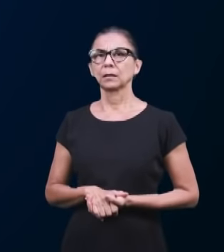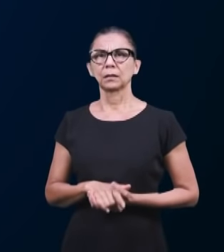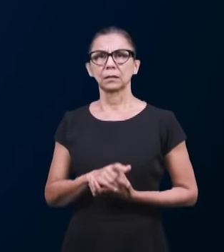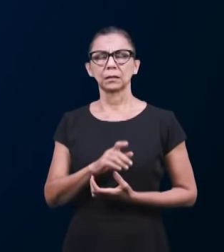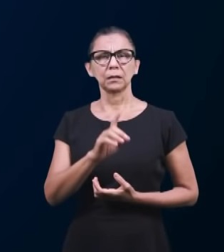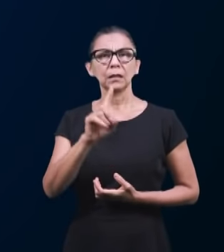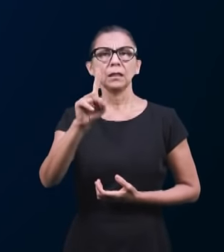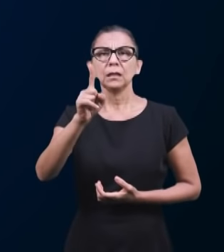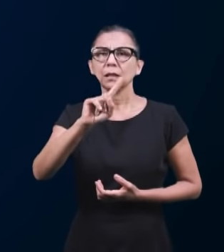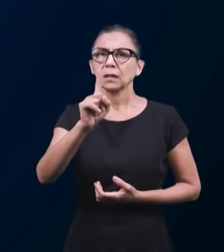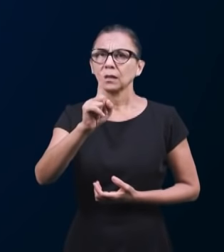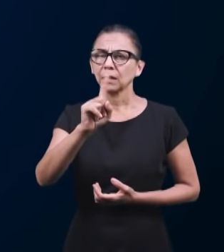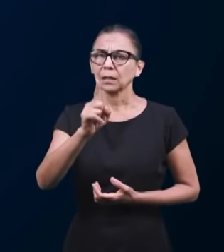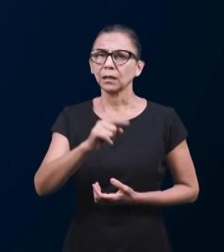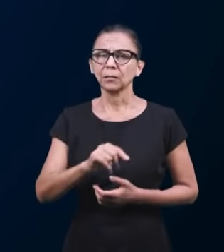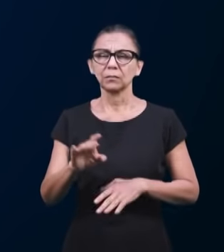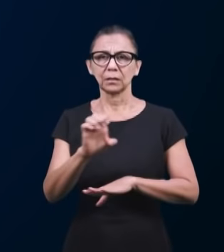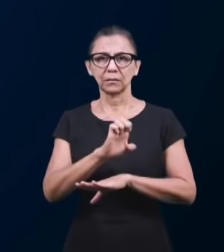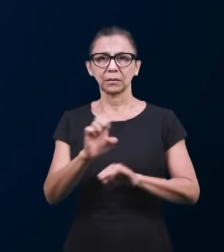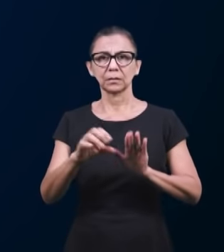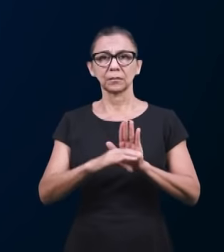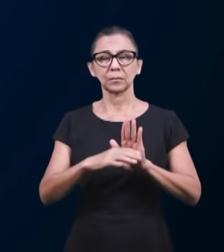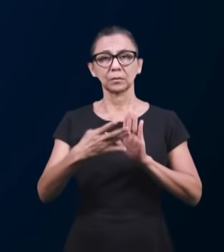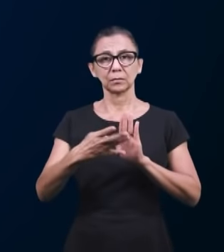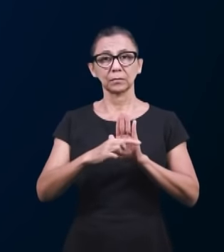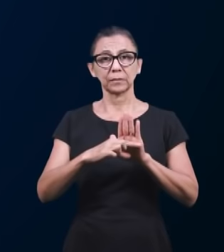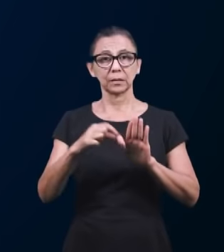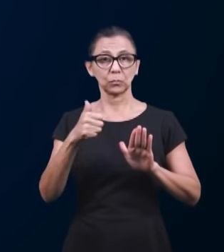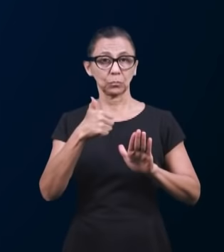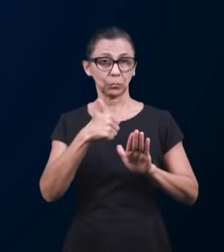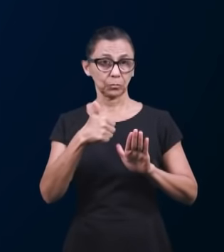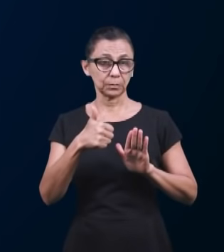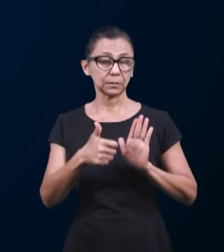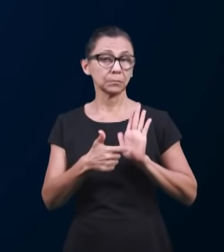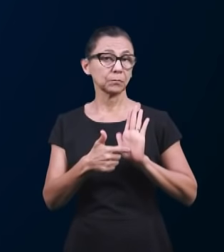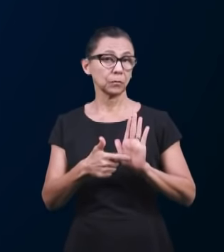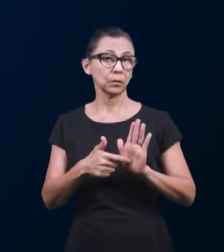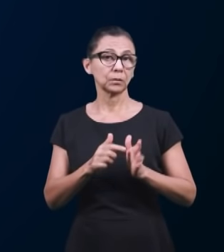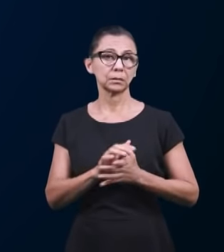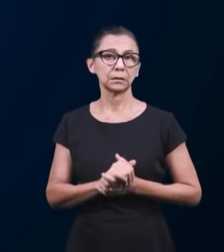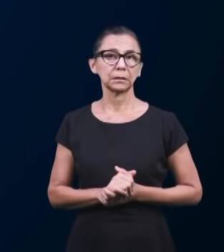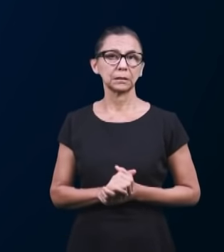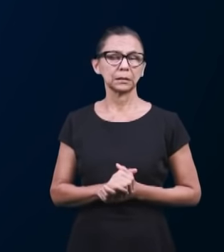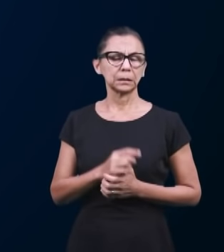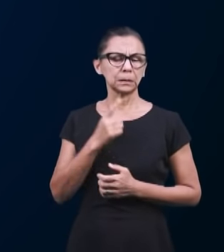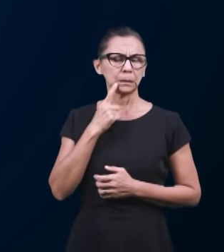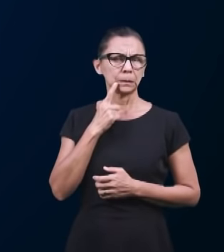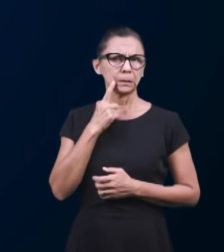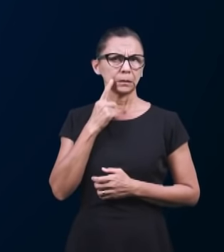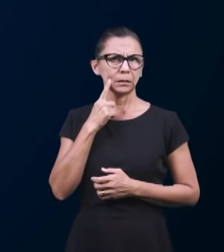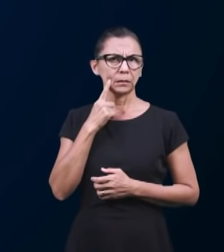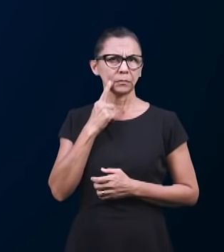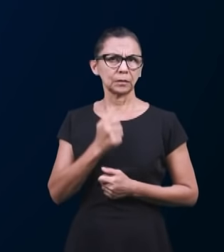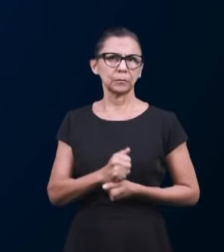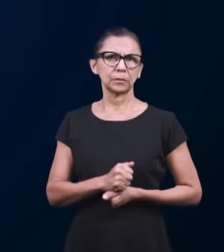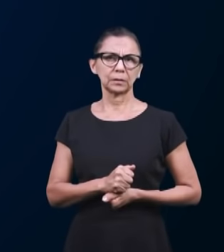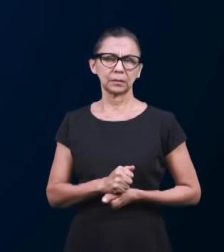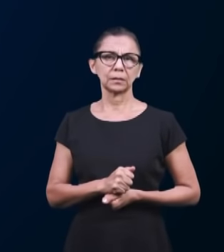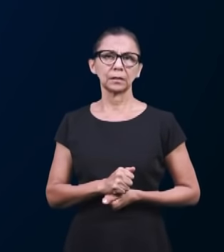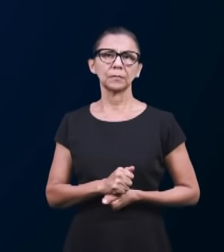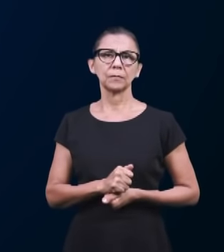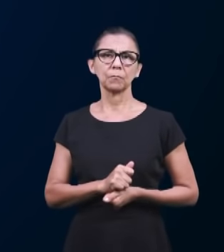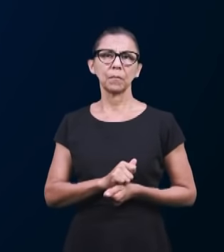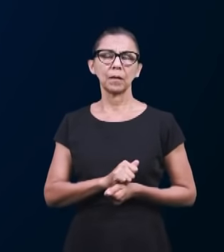resposta é não. Conforme ali Efésios capítulo 4, no verso 11, nós vemos ali uma diversificação dos